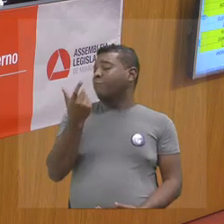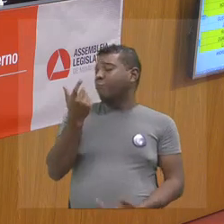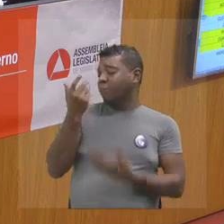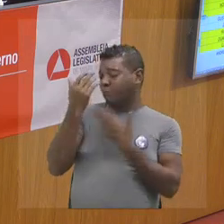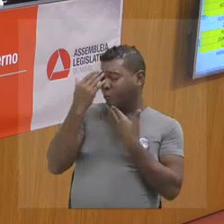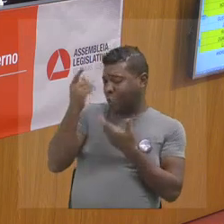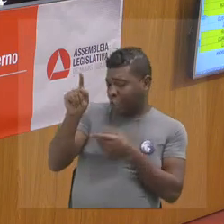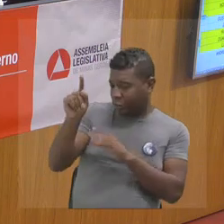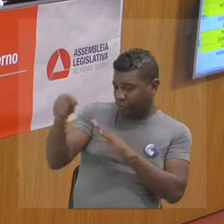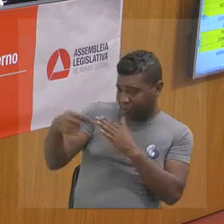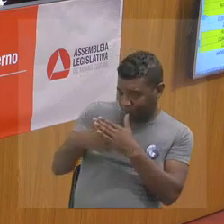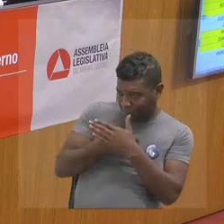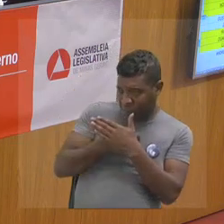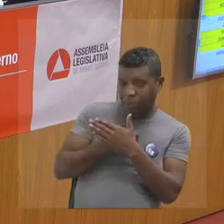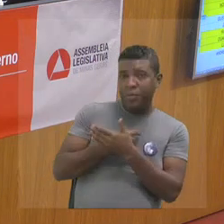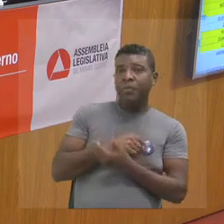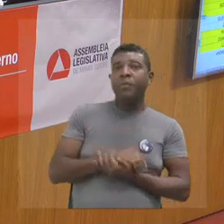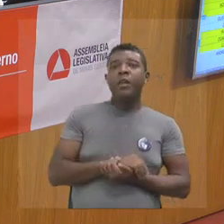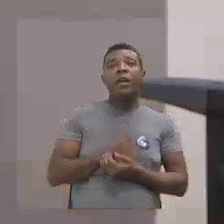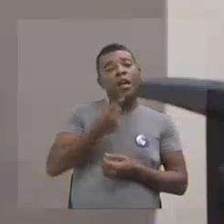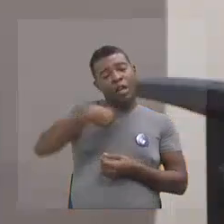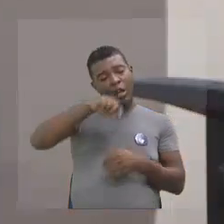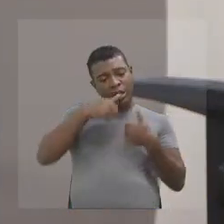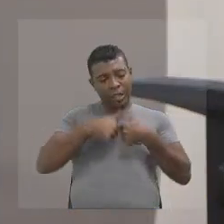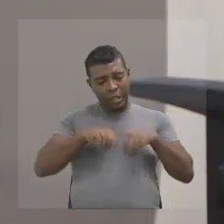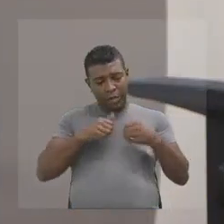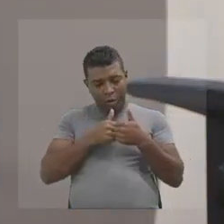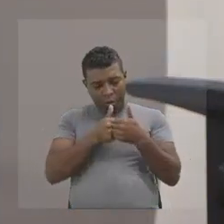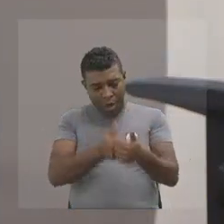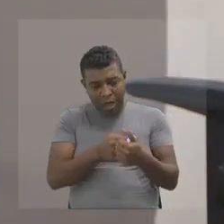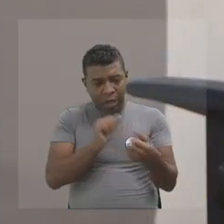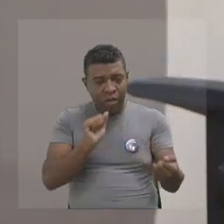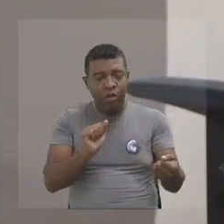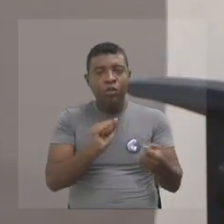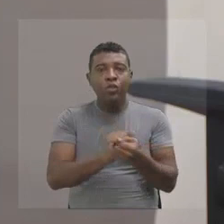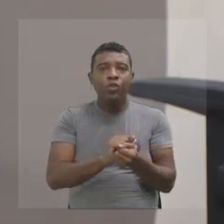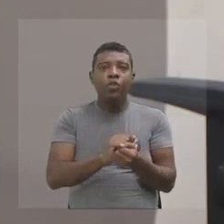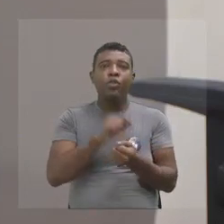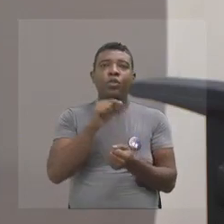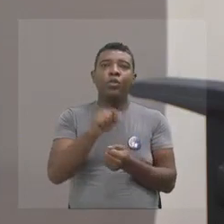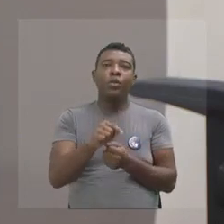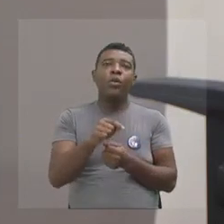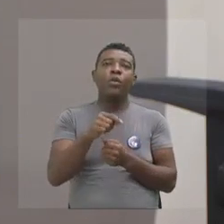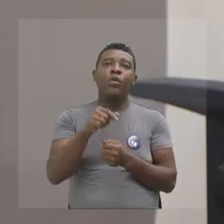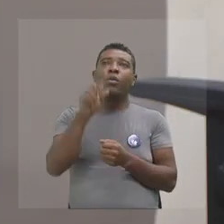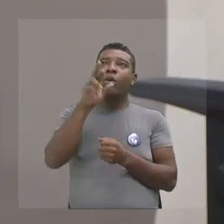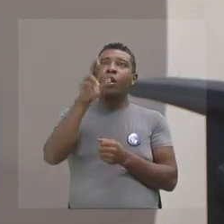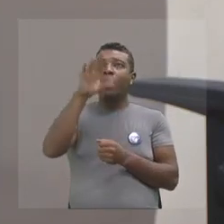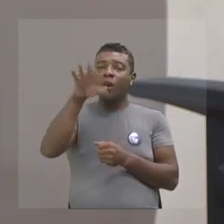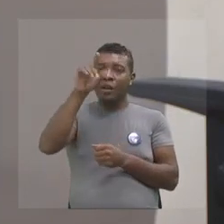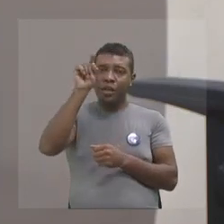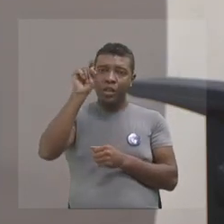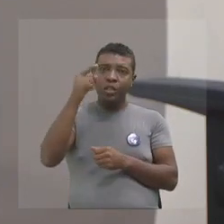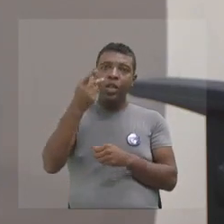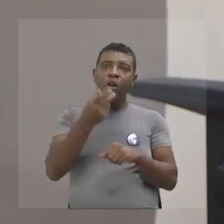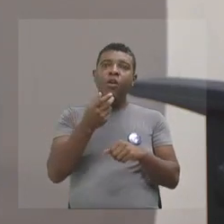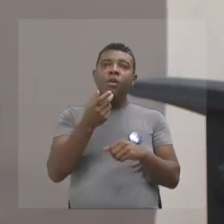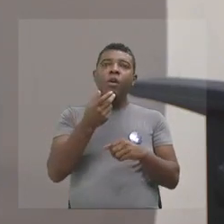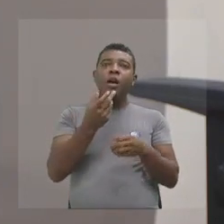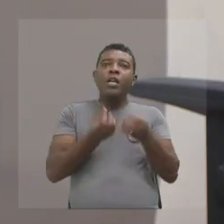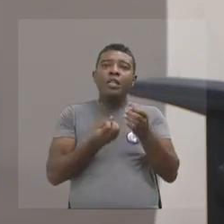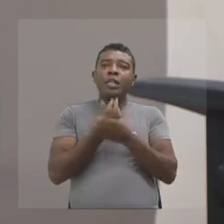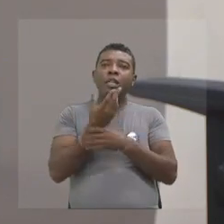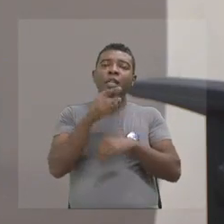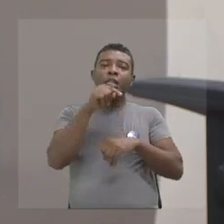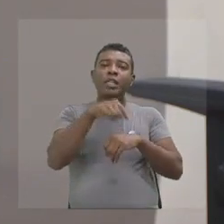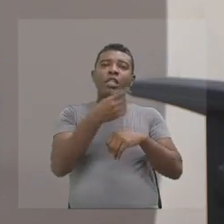a gente tem acompanhado de perto junto com a nossa suprangetinha cuja sede nem Diamantina questão das